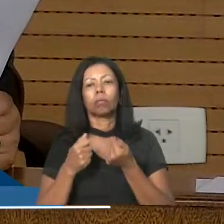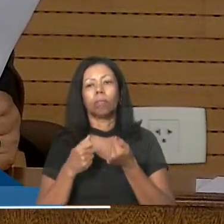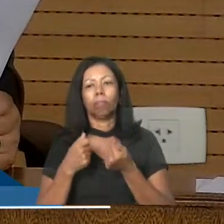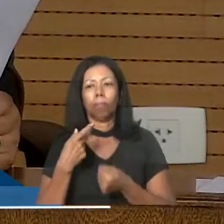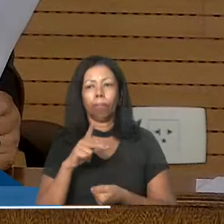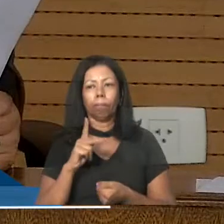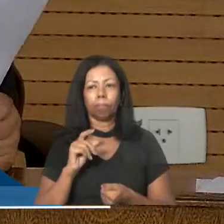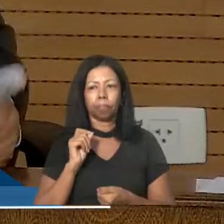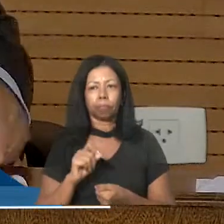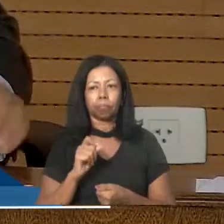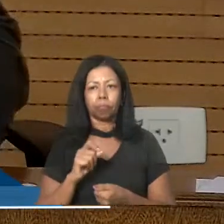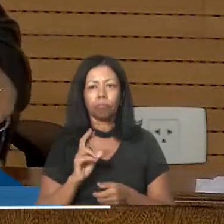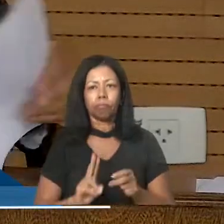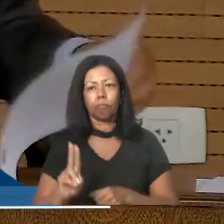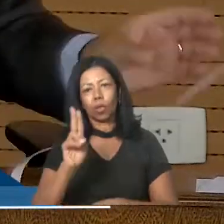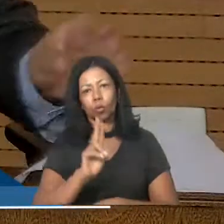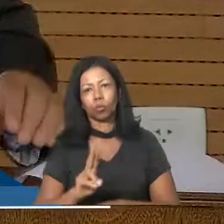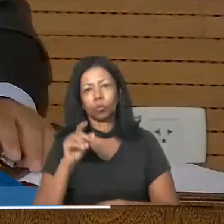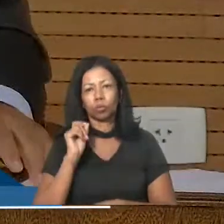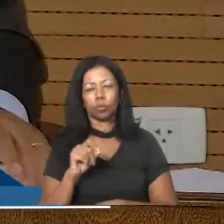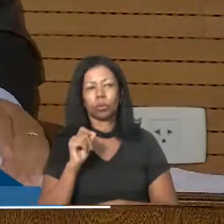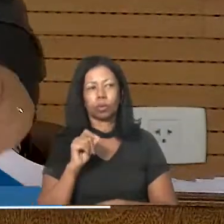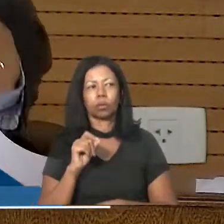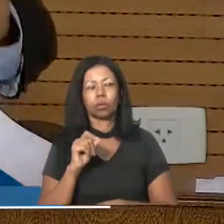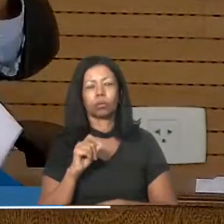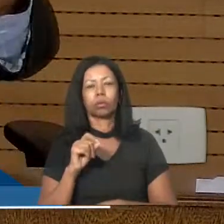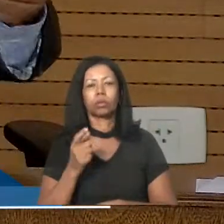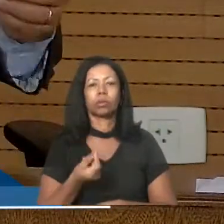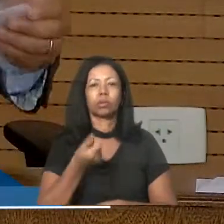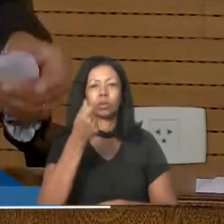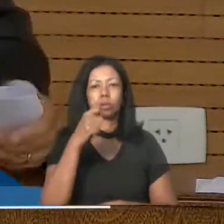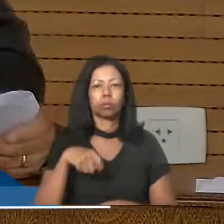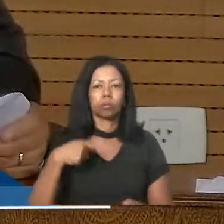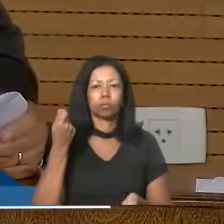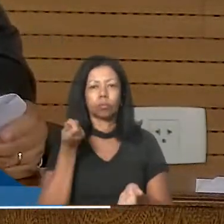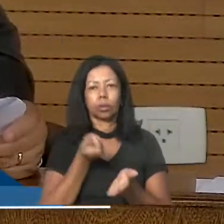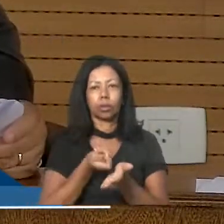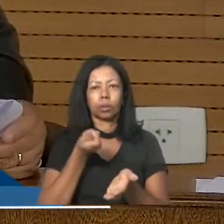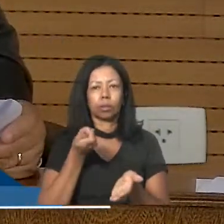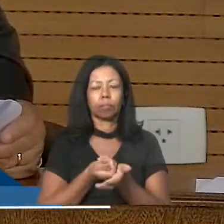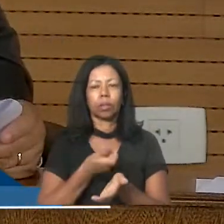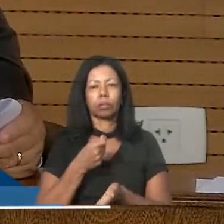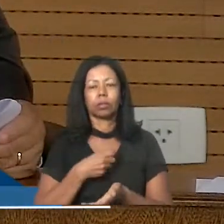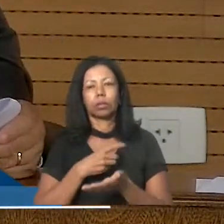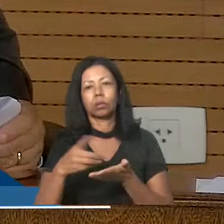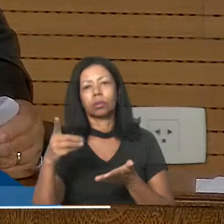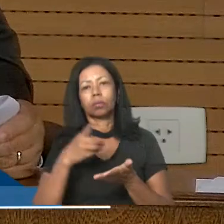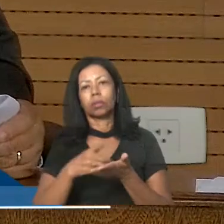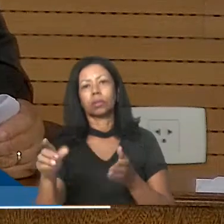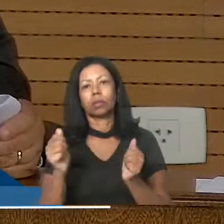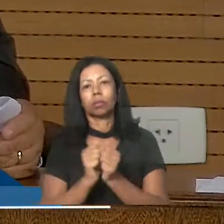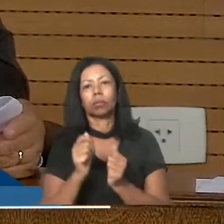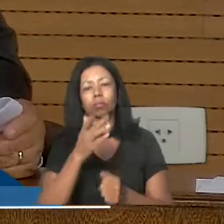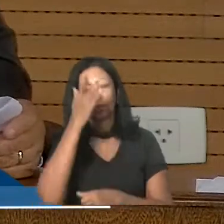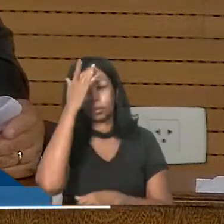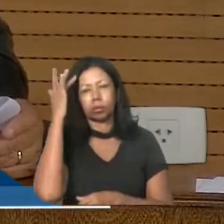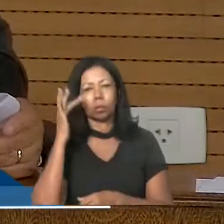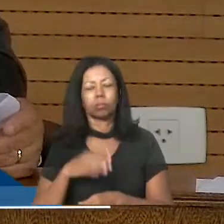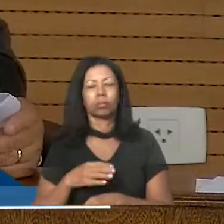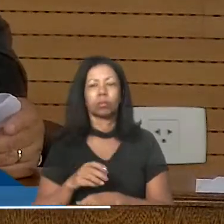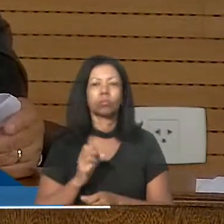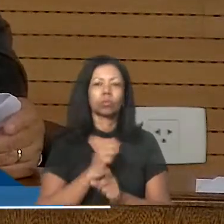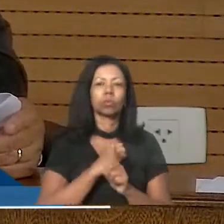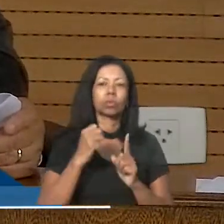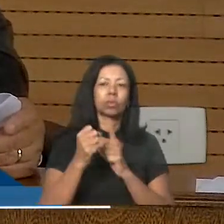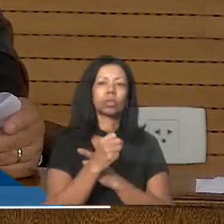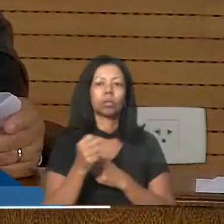a aplicação desses recursos no pagamento de despesa com pessoal, encargos sociais, serviços